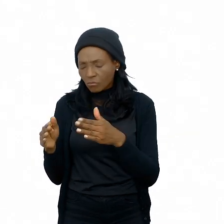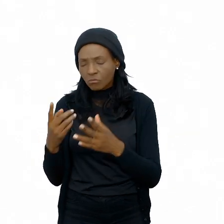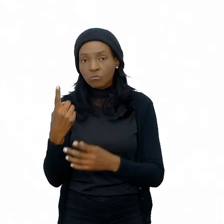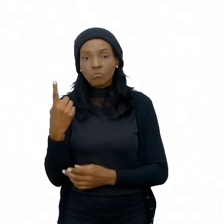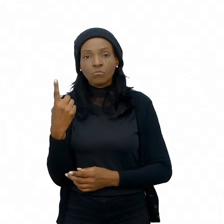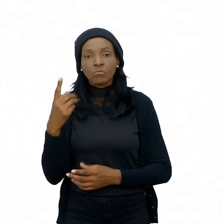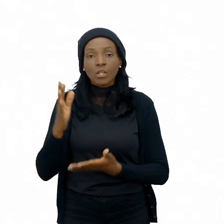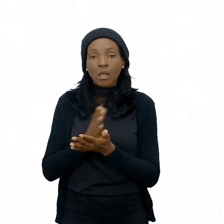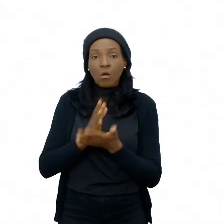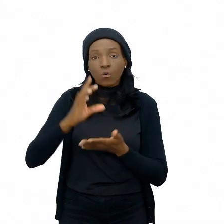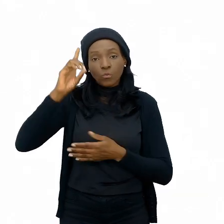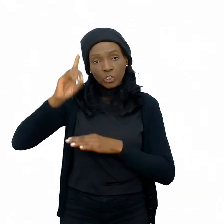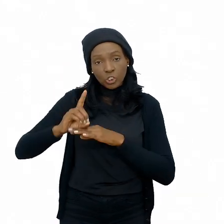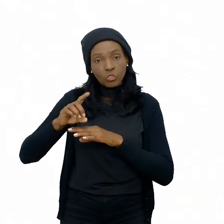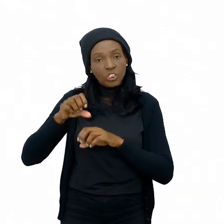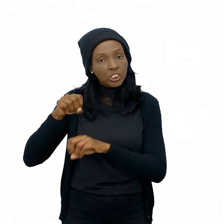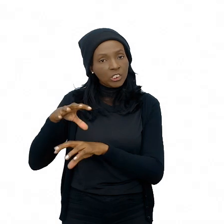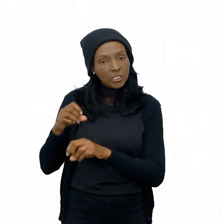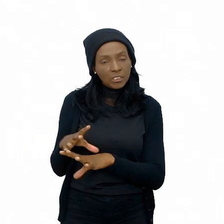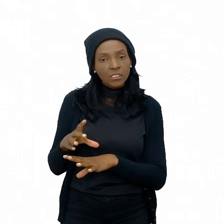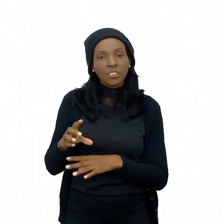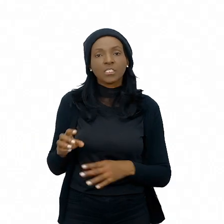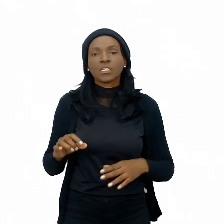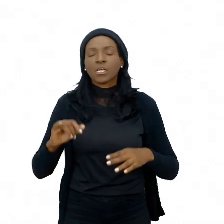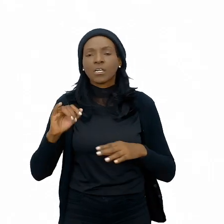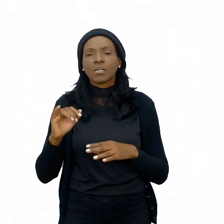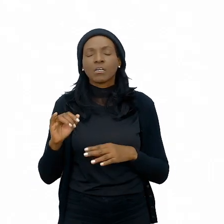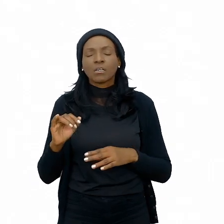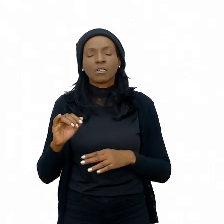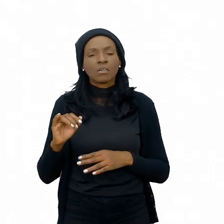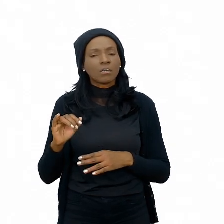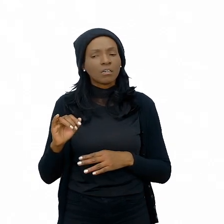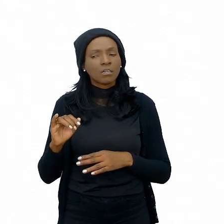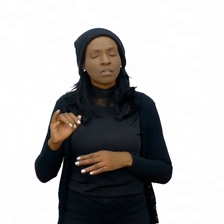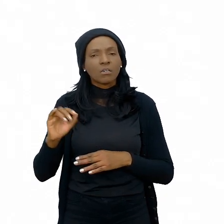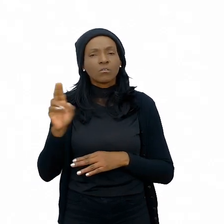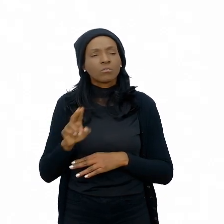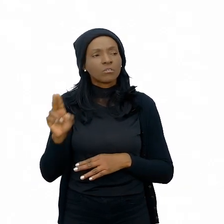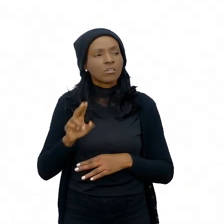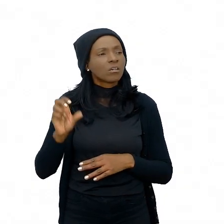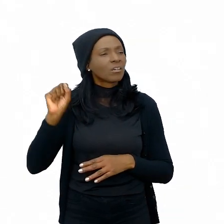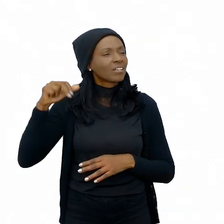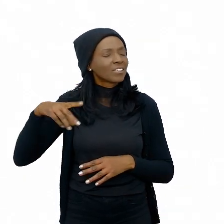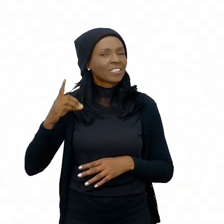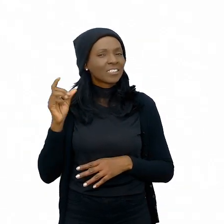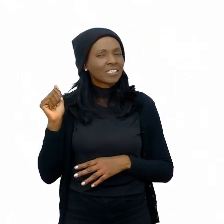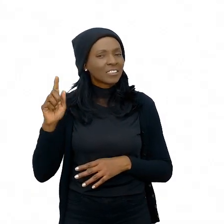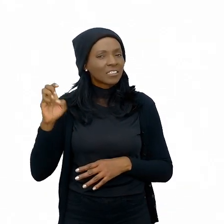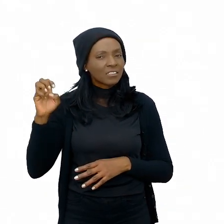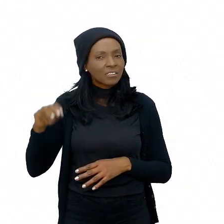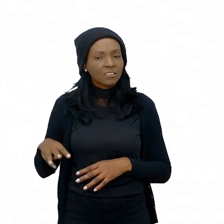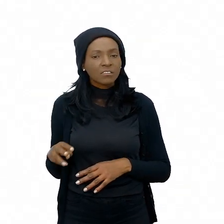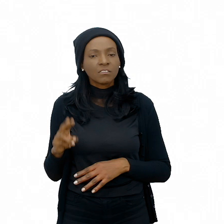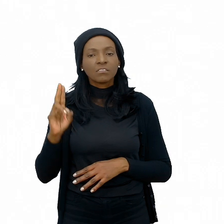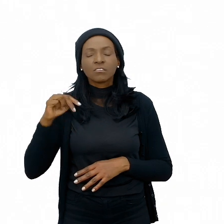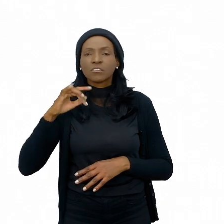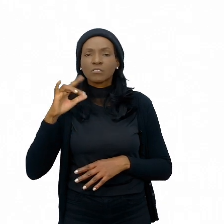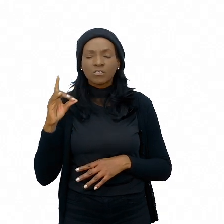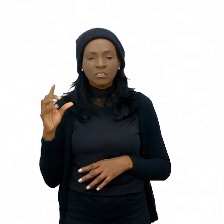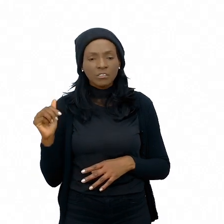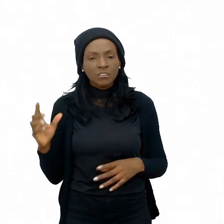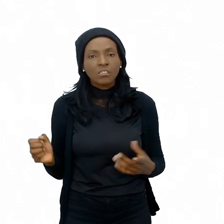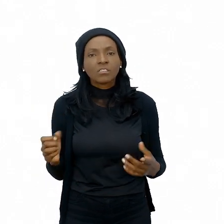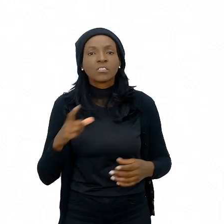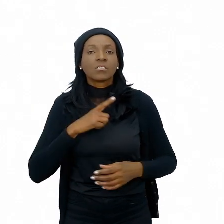Algumas diretorias de ensino institucionalizaram a sondagem para todas as suas unidades escolares,